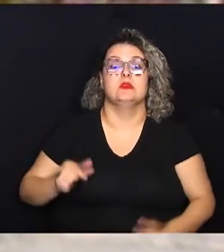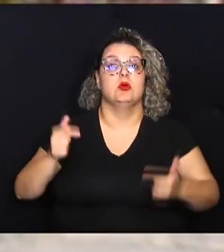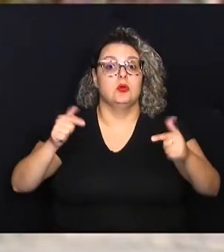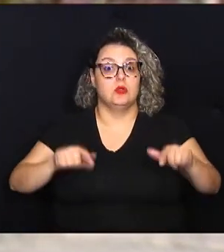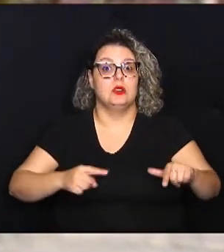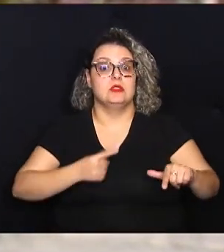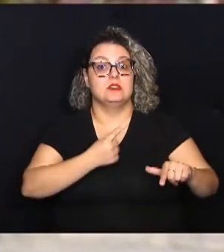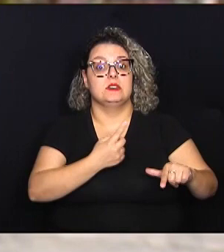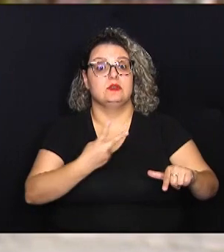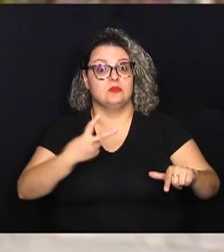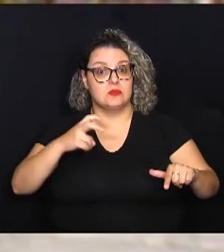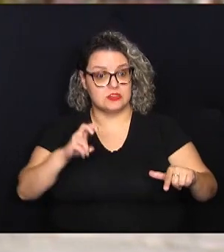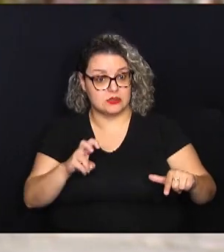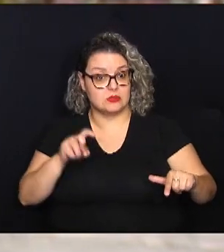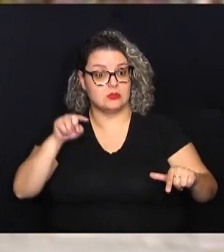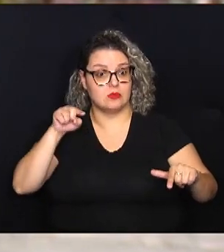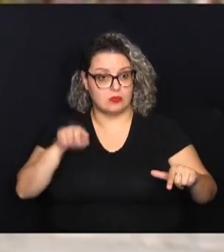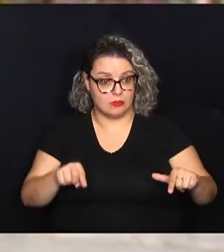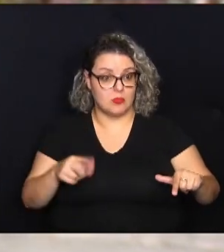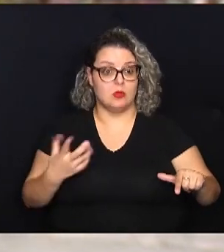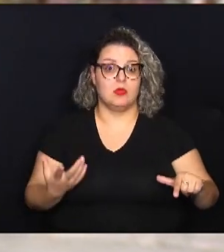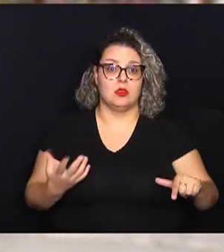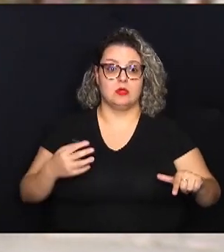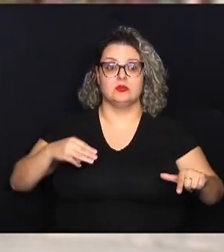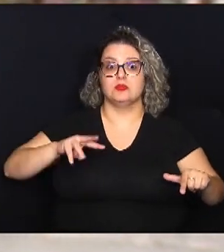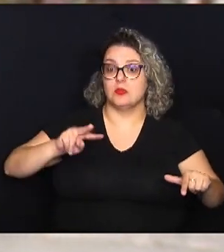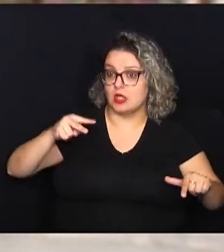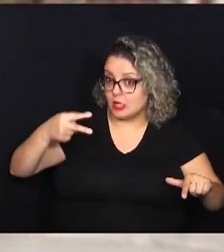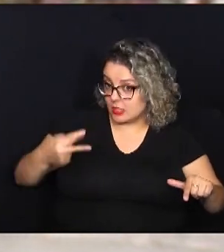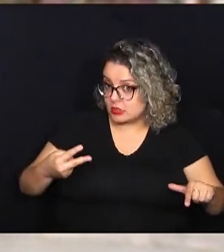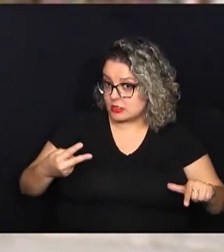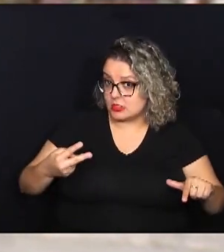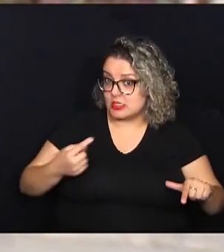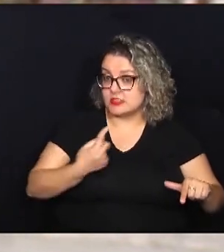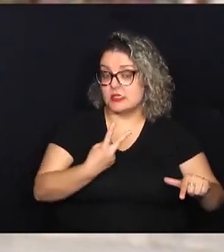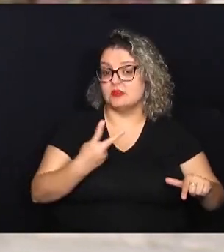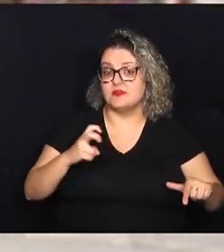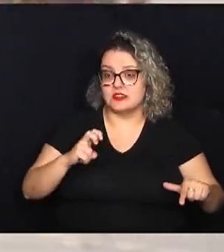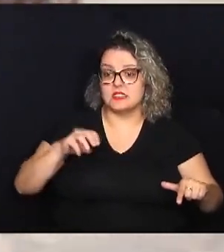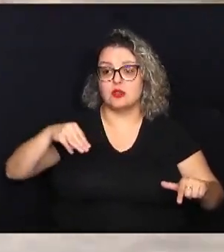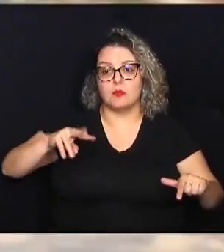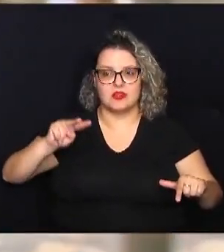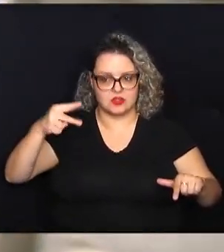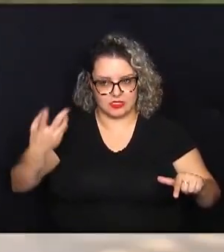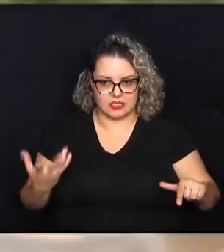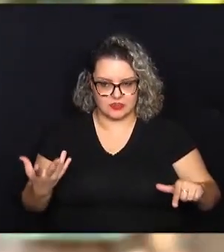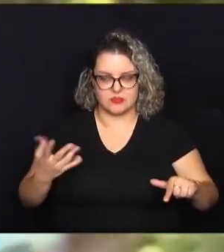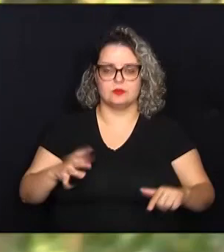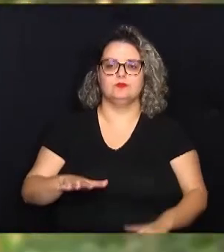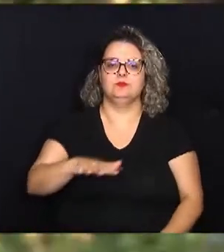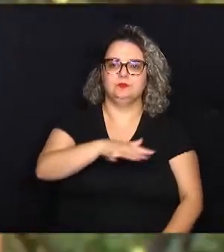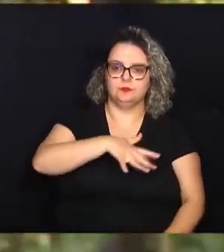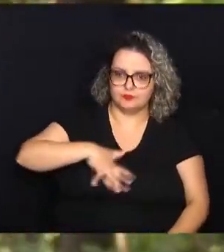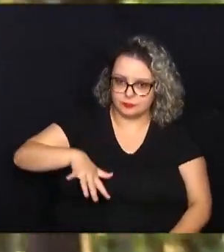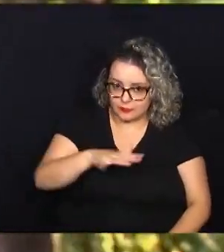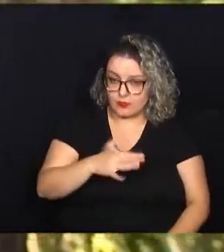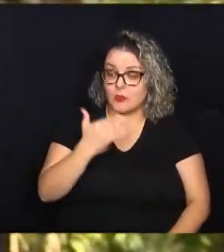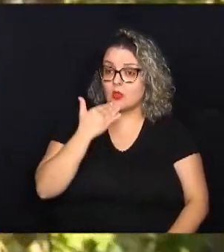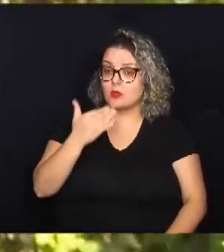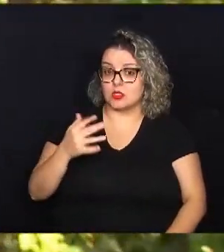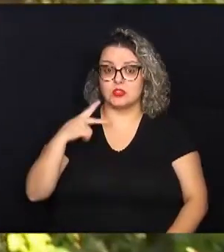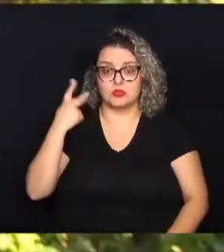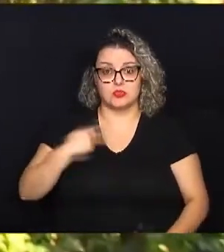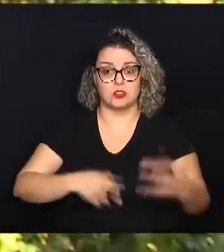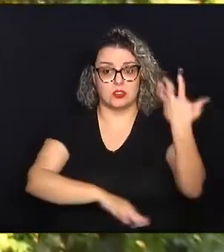e ponto de encontro e lazer dos moradores entre as melhorias sugeridas pelo parlamentar